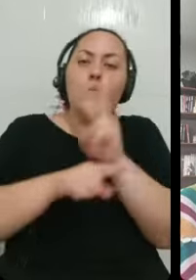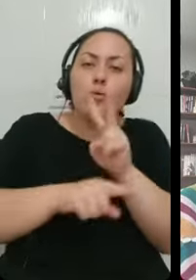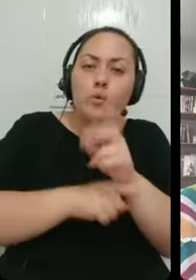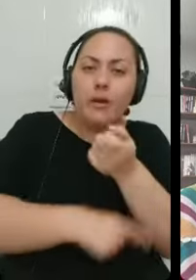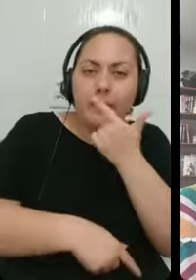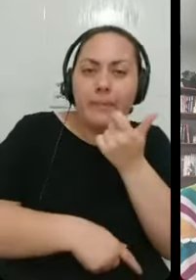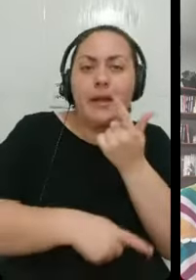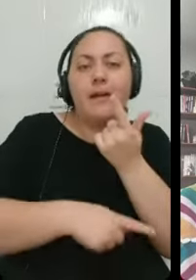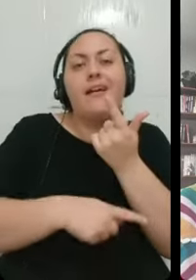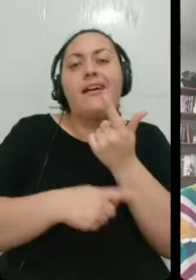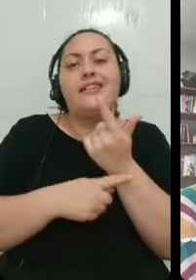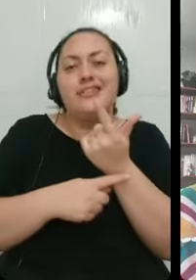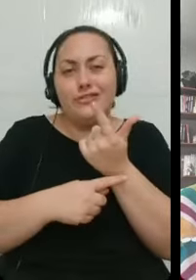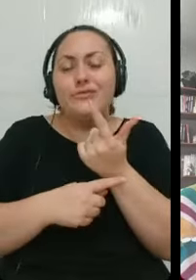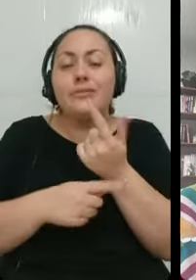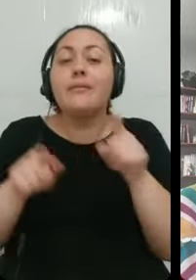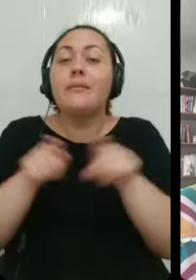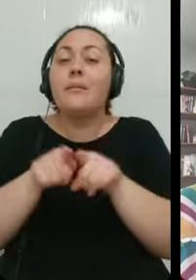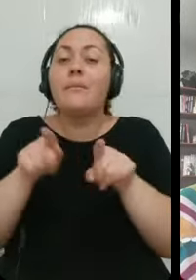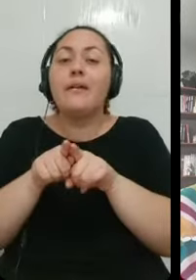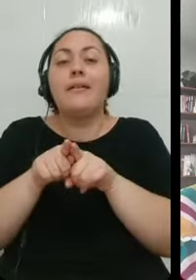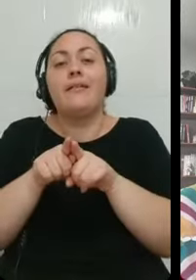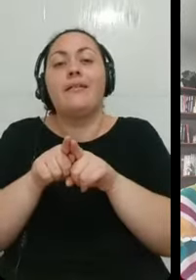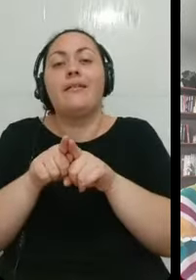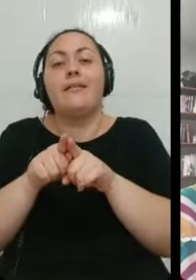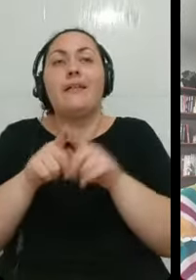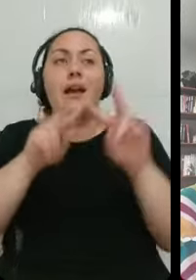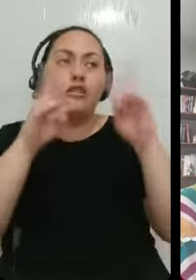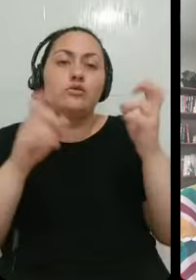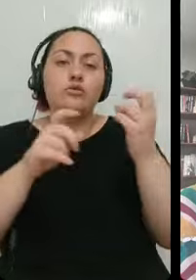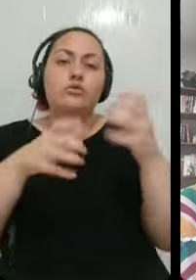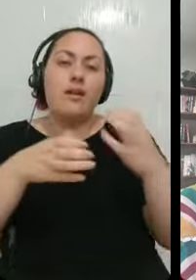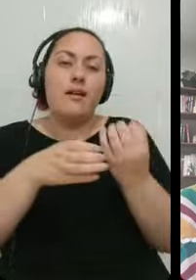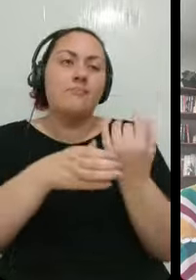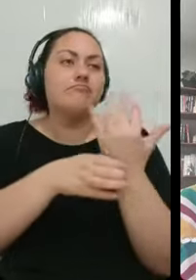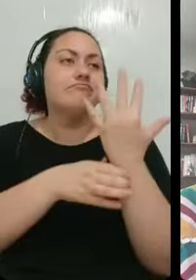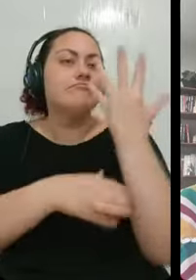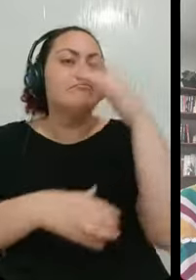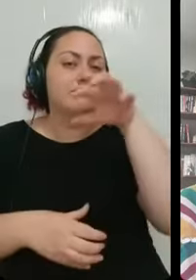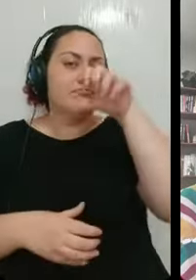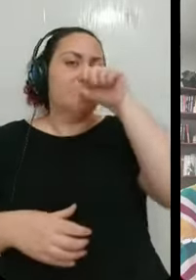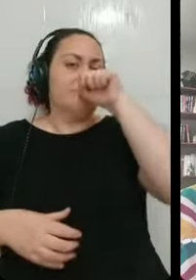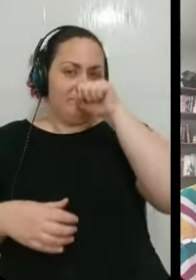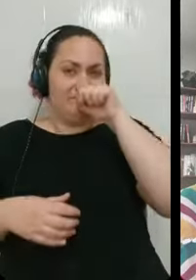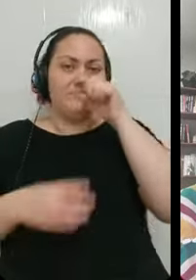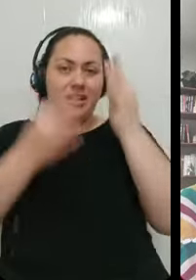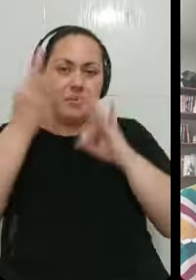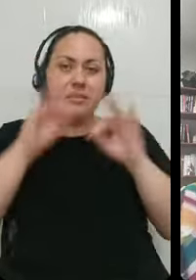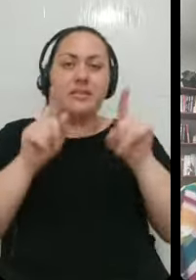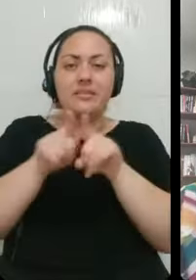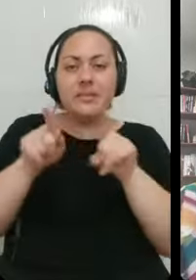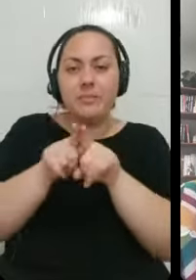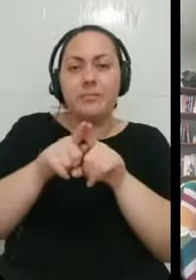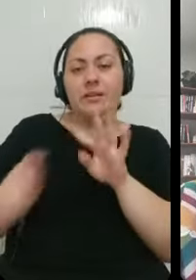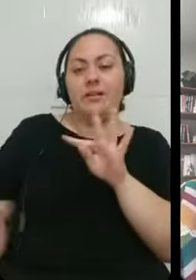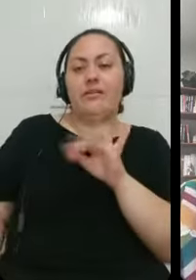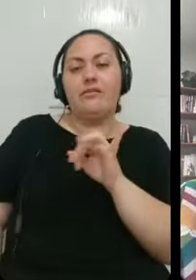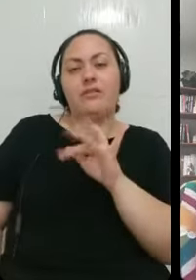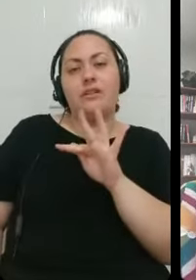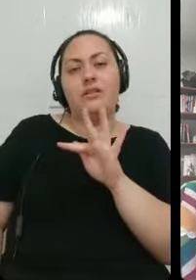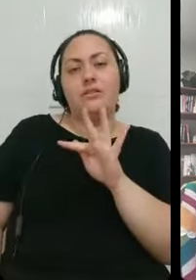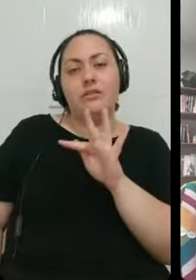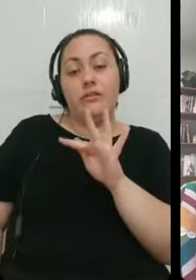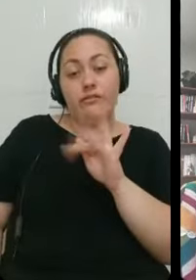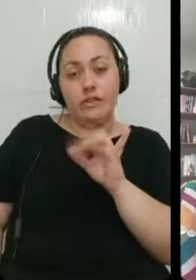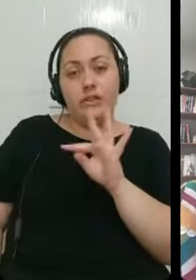dos medicamentos, a questão da aromaterapia, da fitoterapia. Como é que tu entende o papel do projeto nesse diálogo,